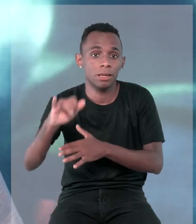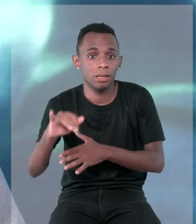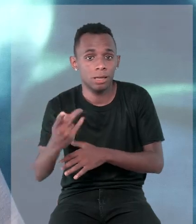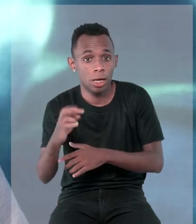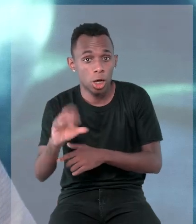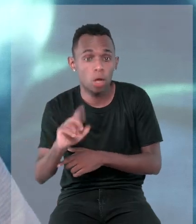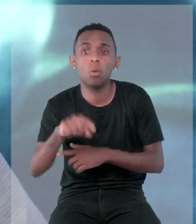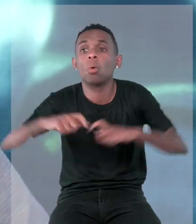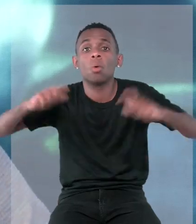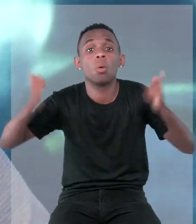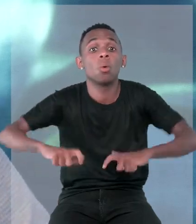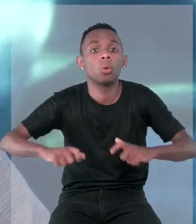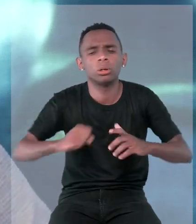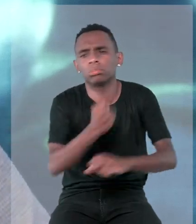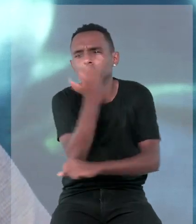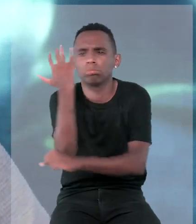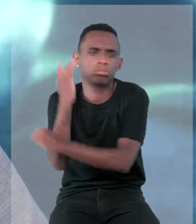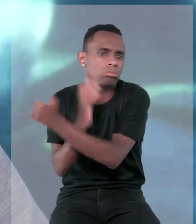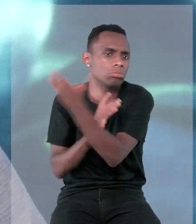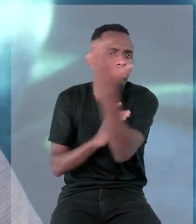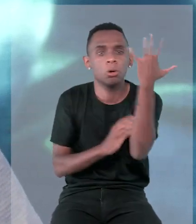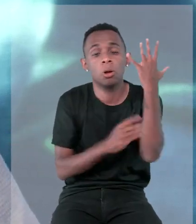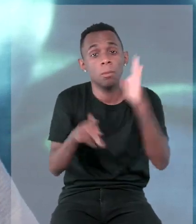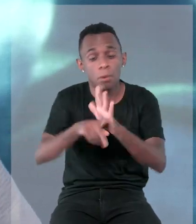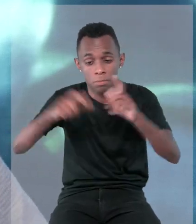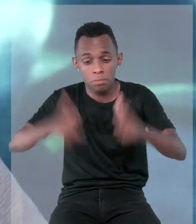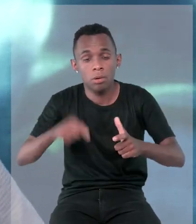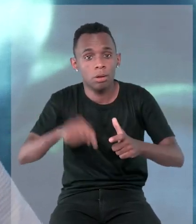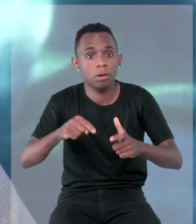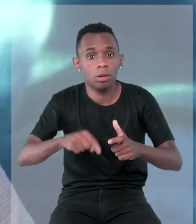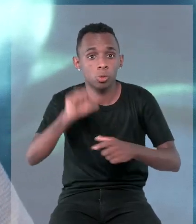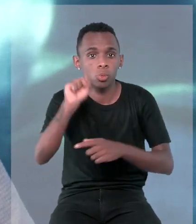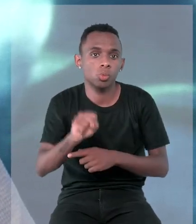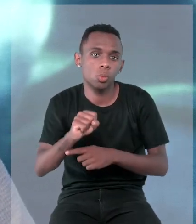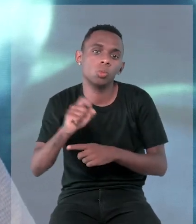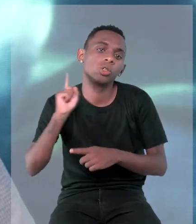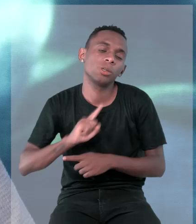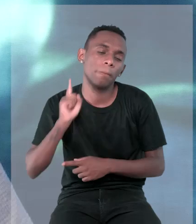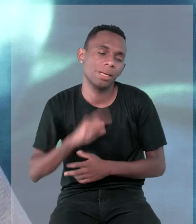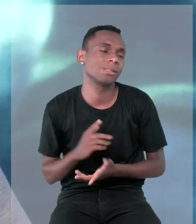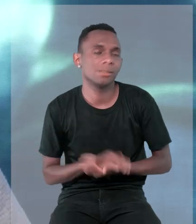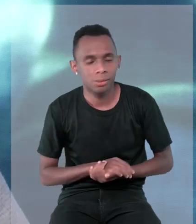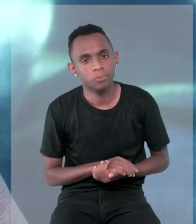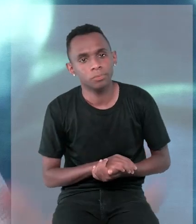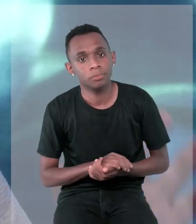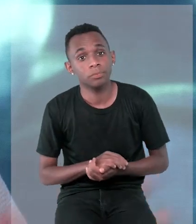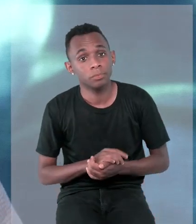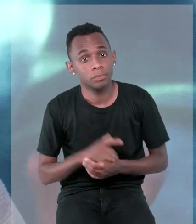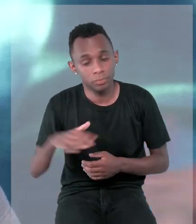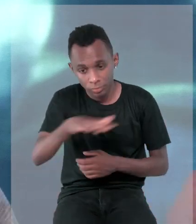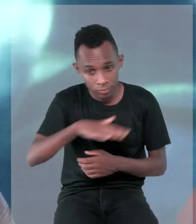pinheiro no Brasil? Onde que fica a Floresta Nacional dos Pinheiros? Lá no sul de Minas, entende? E lá